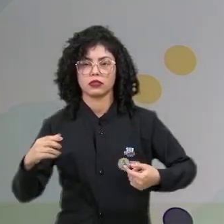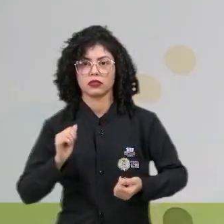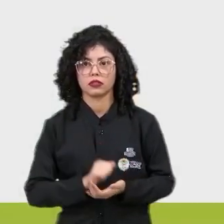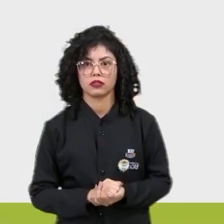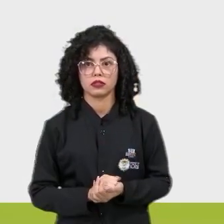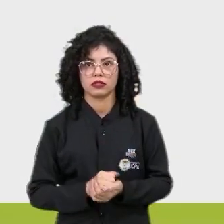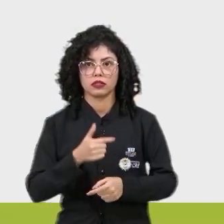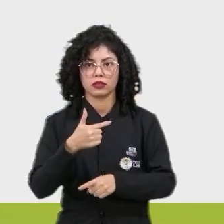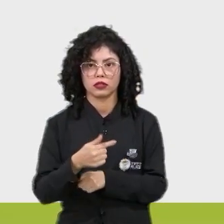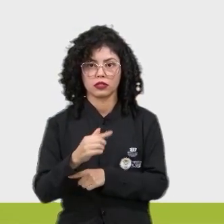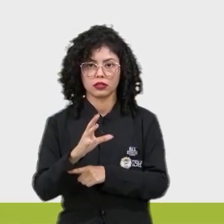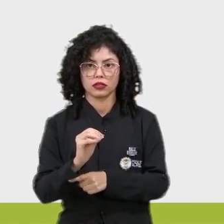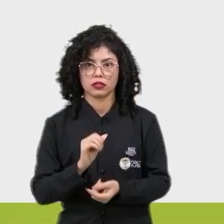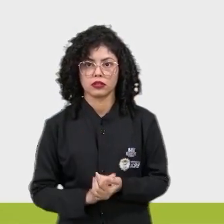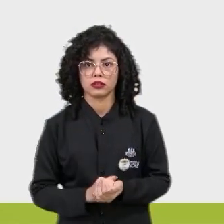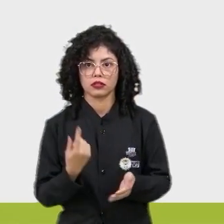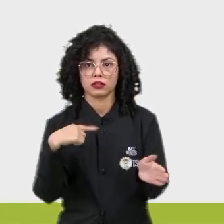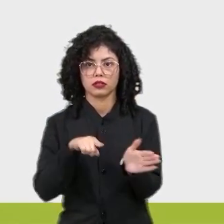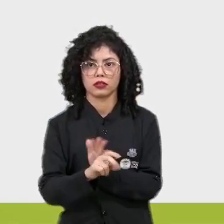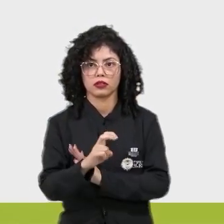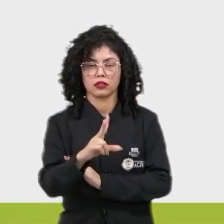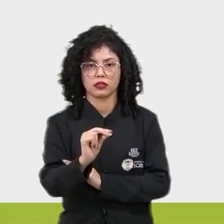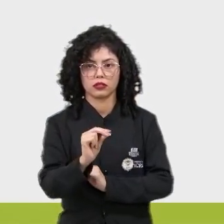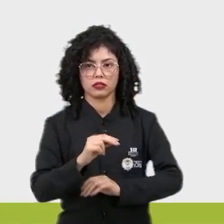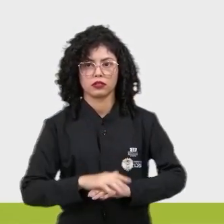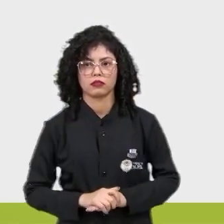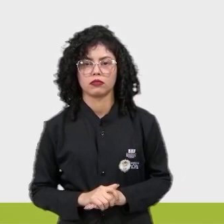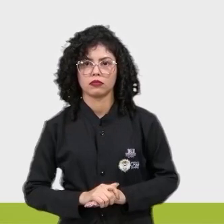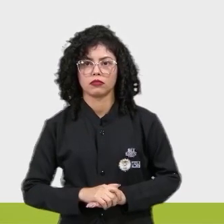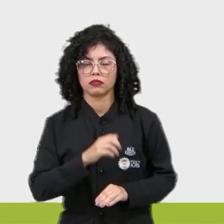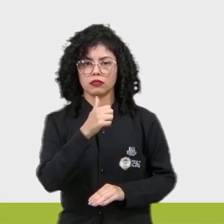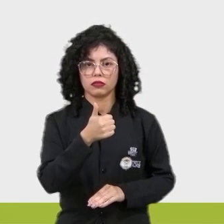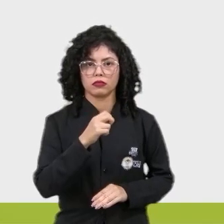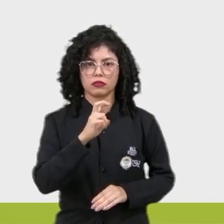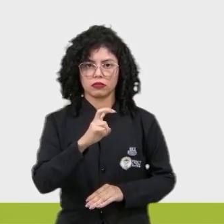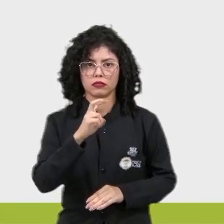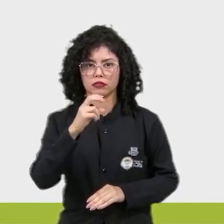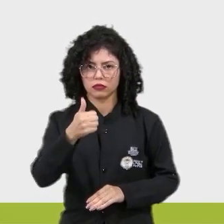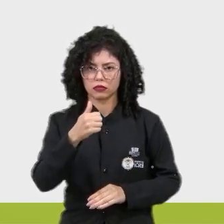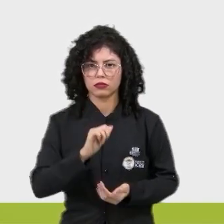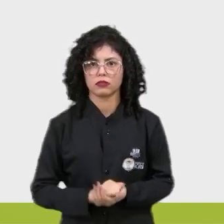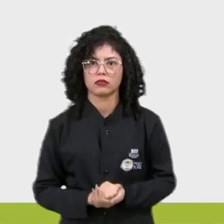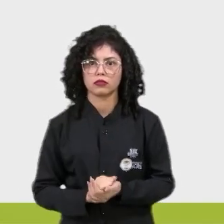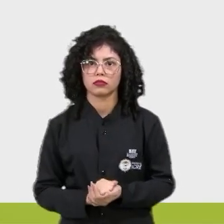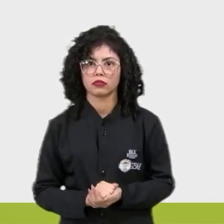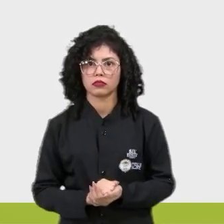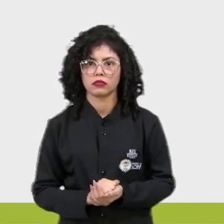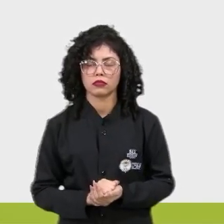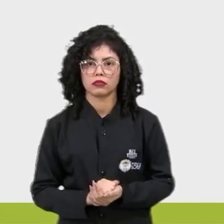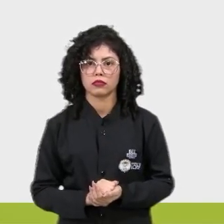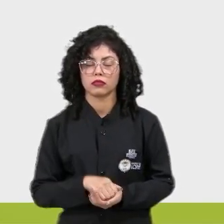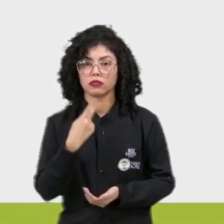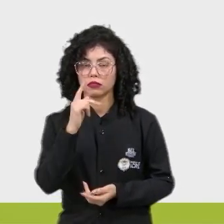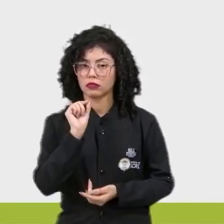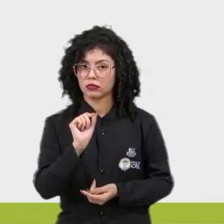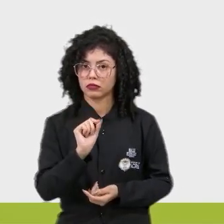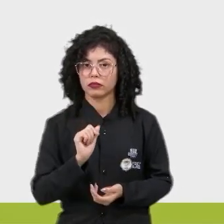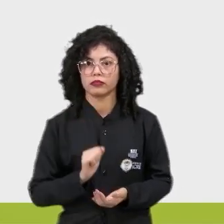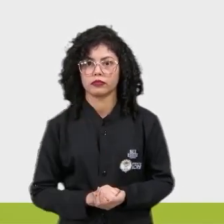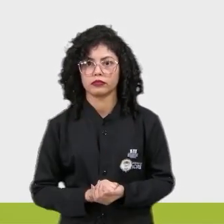Página 70, questão 51. Resolva Enem 2, Sistema Farias Brito. Diz o